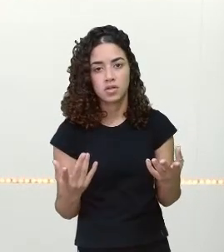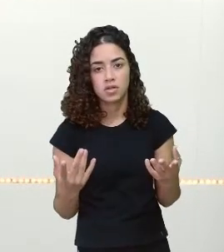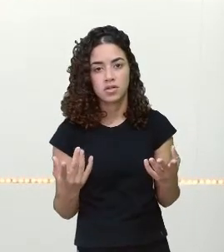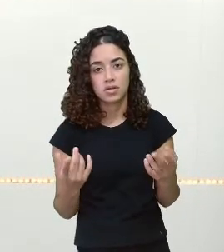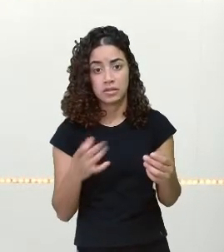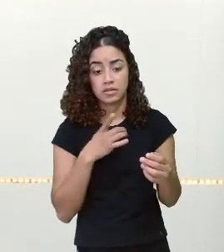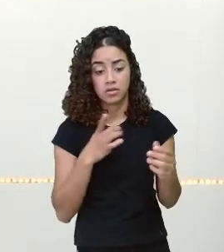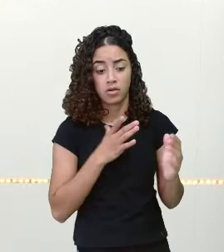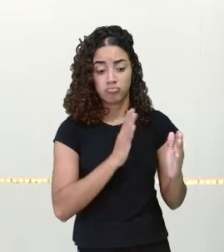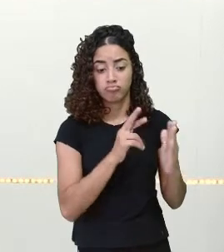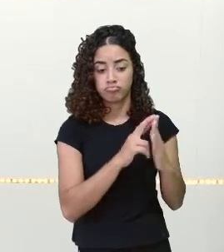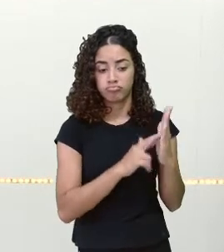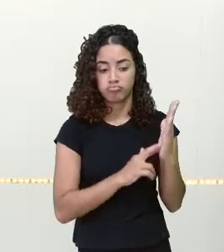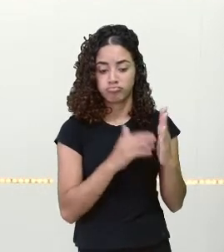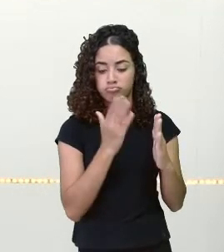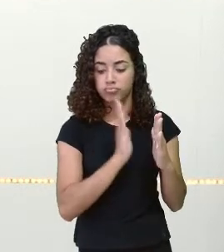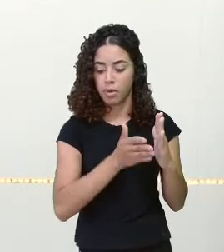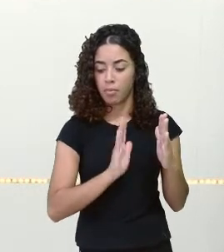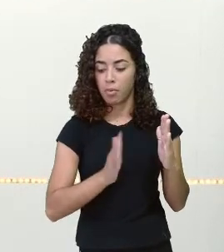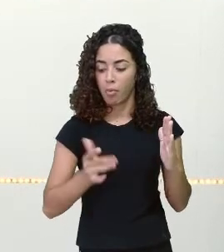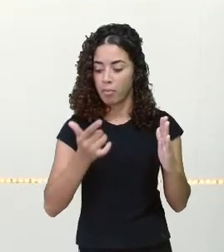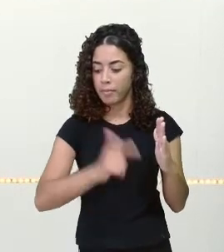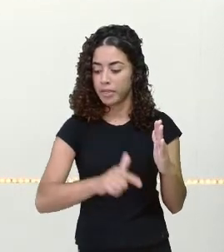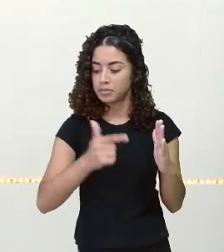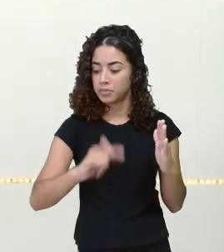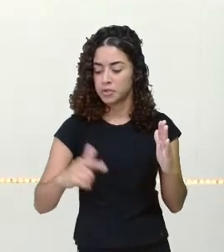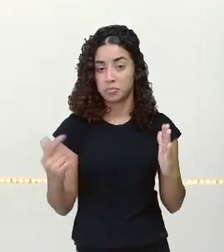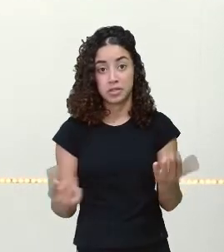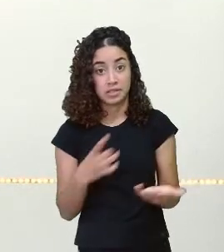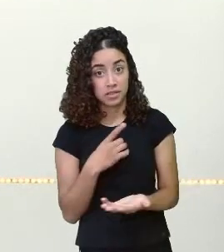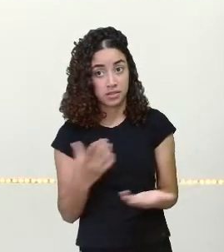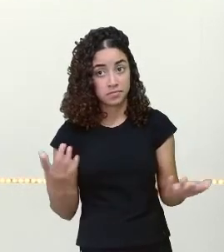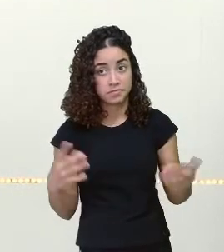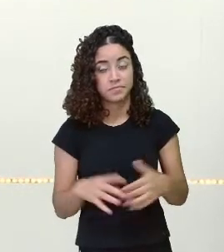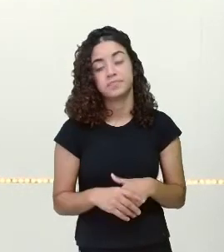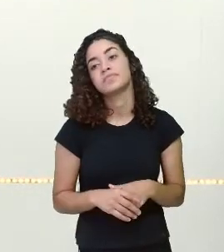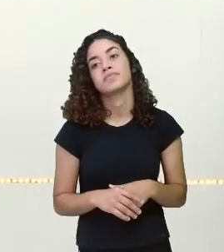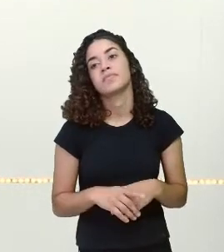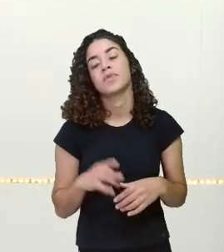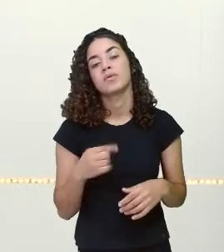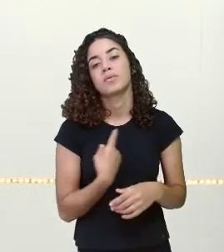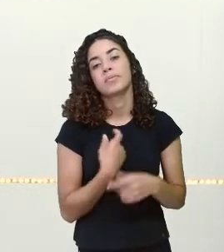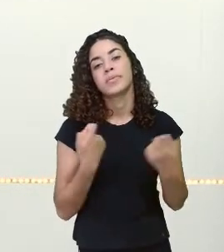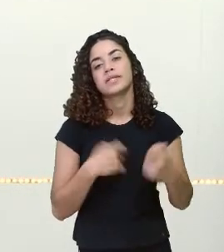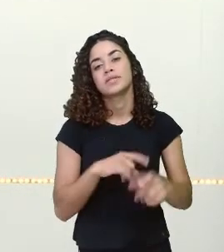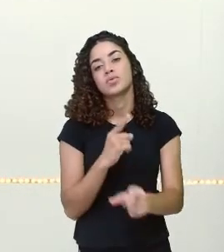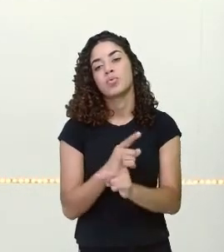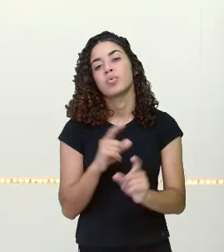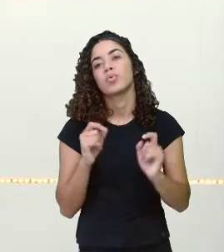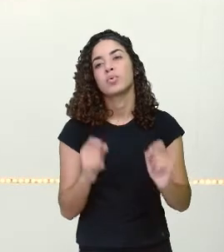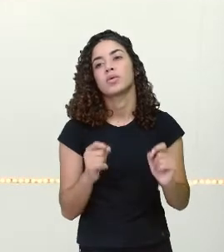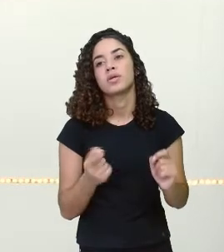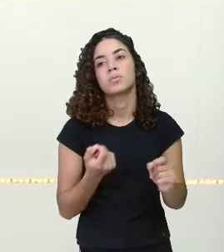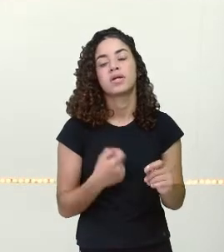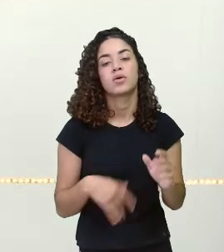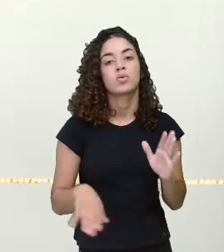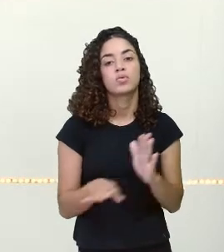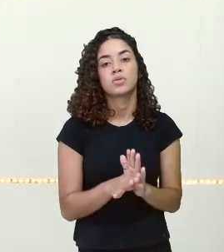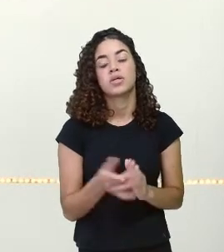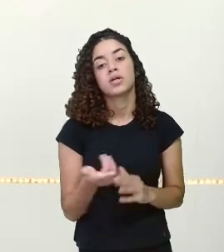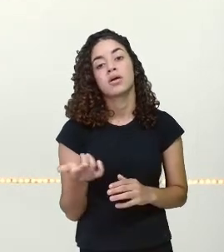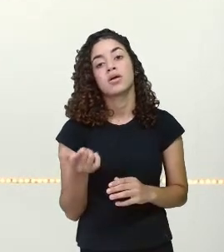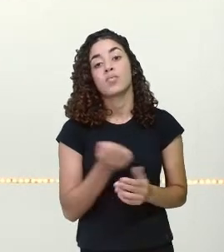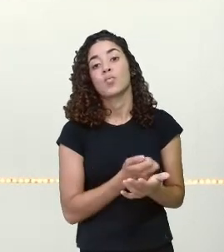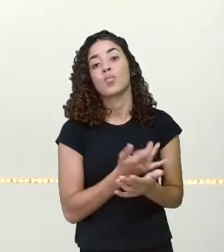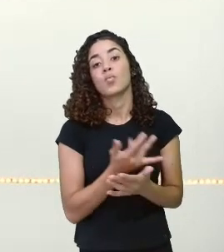um padrão aqui de repetição? Conta para mim. O que a gente precisa descobrir para poder chegar aqui a